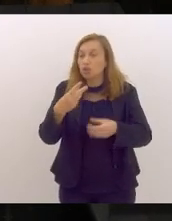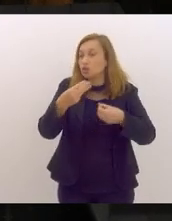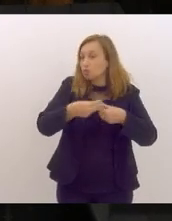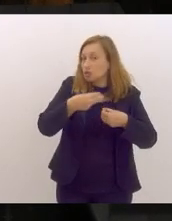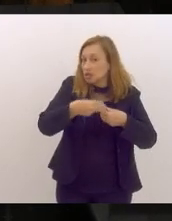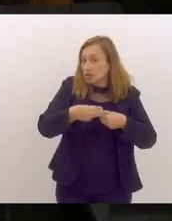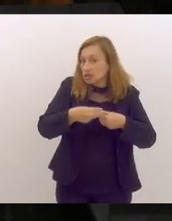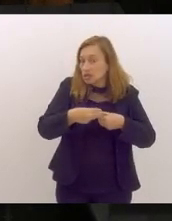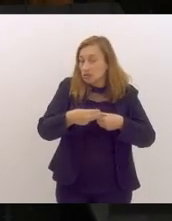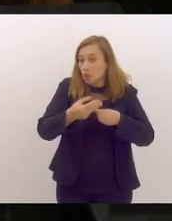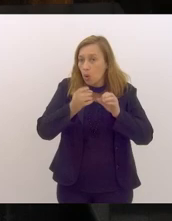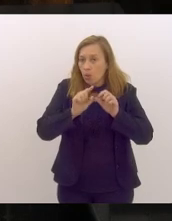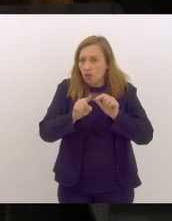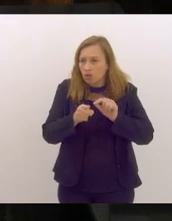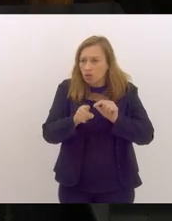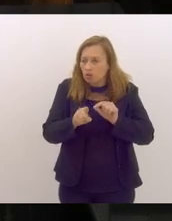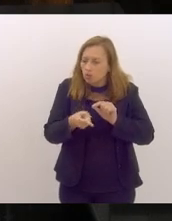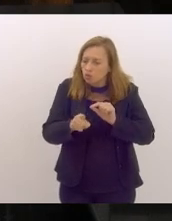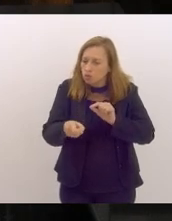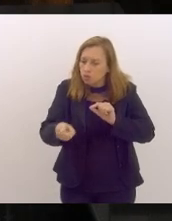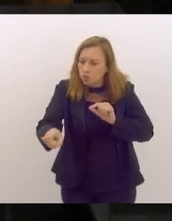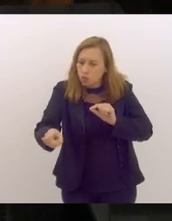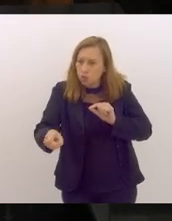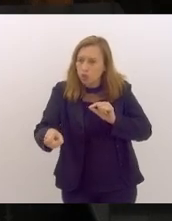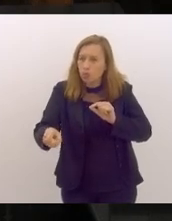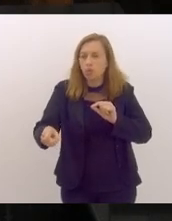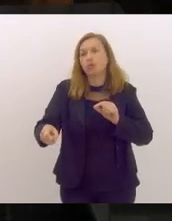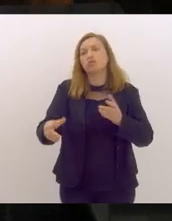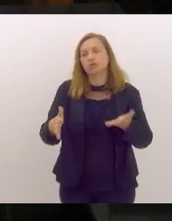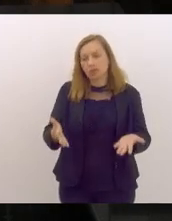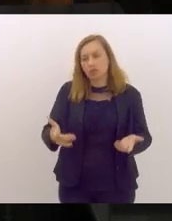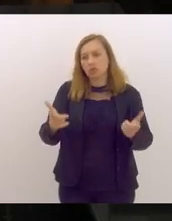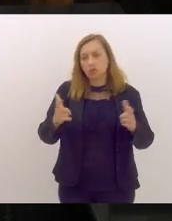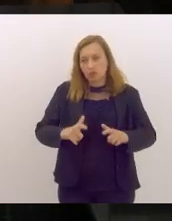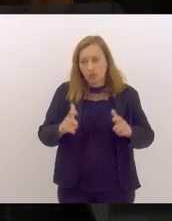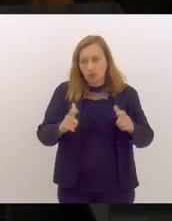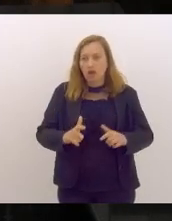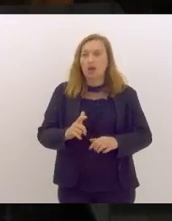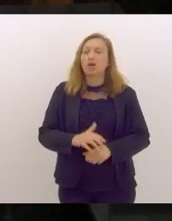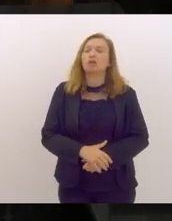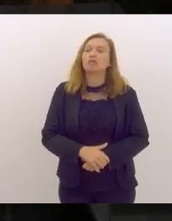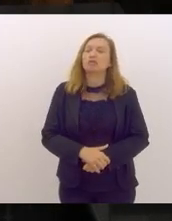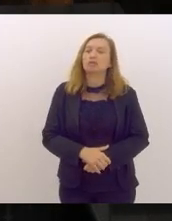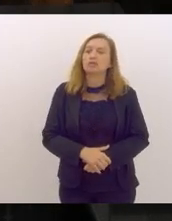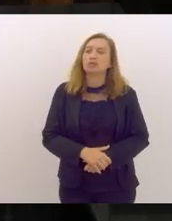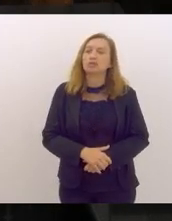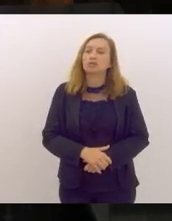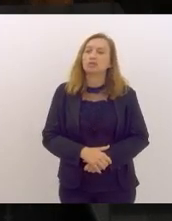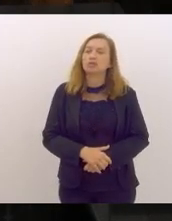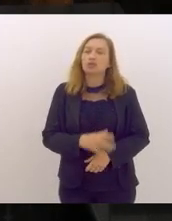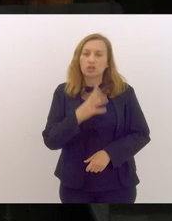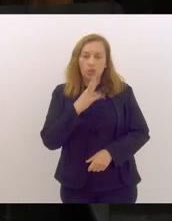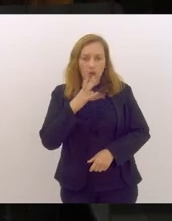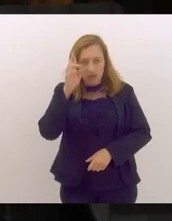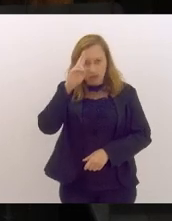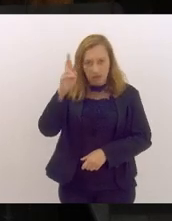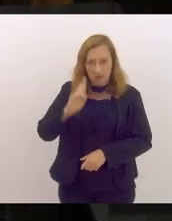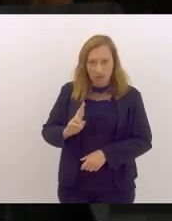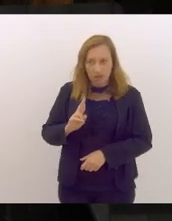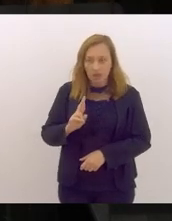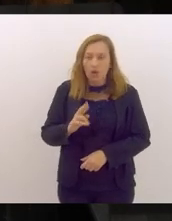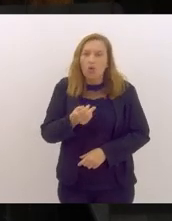município distante da região metropolitana, Renata, na atividade que você conhece, um município com poucos